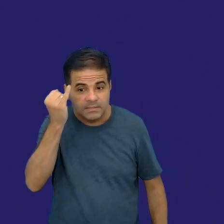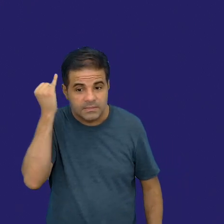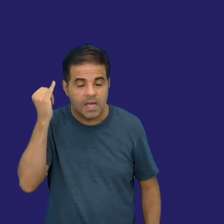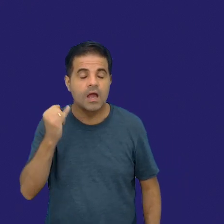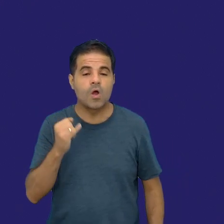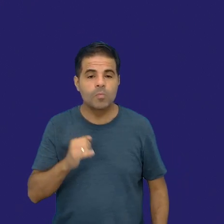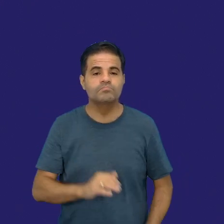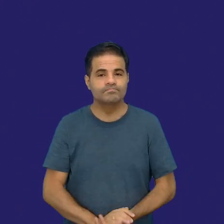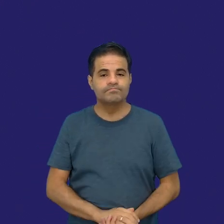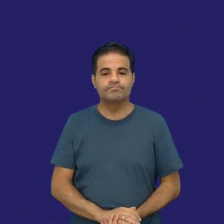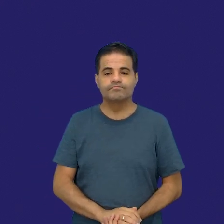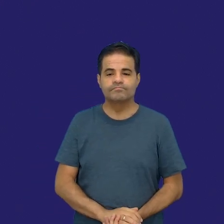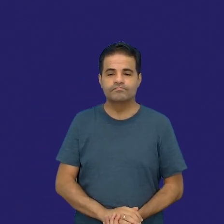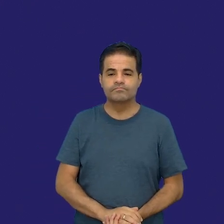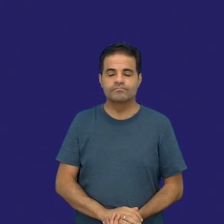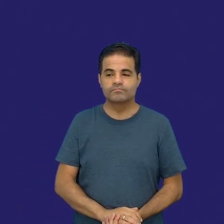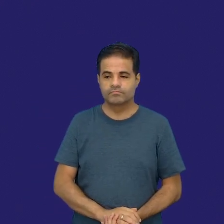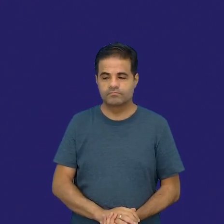E